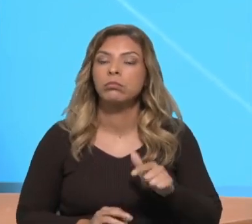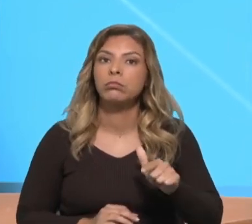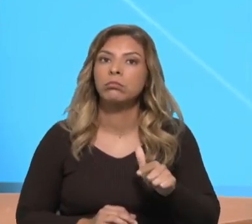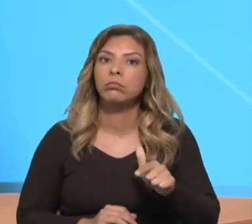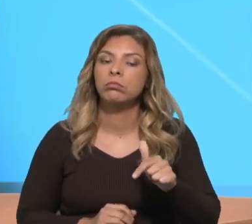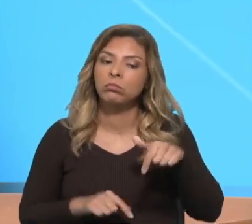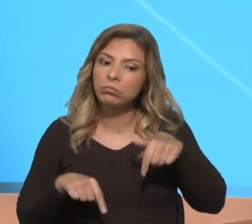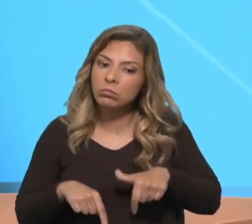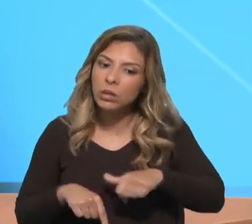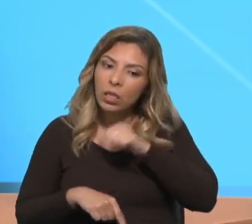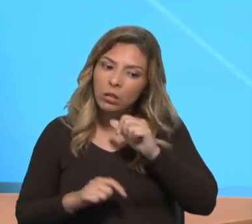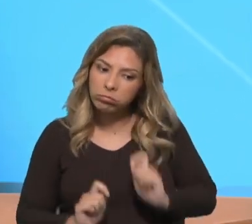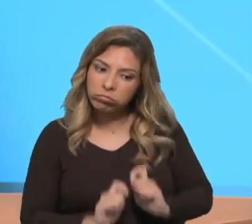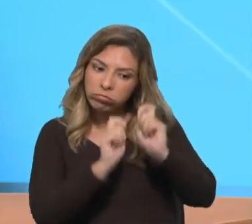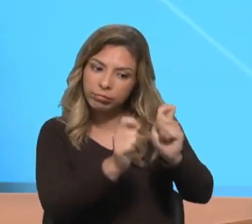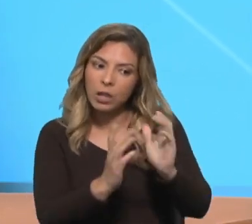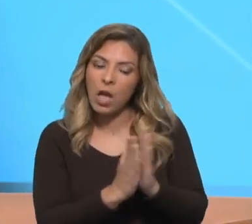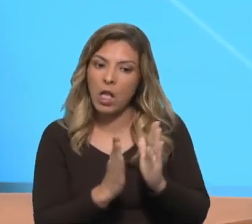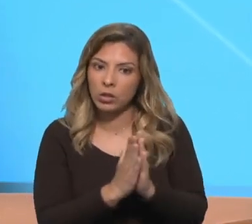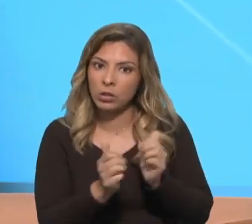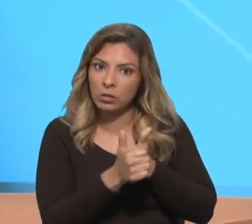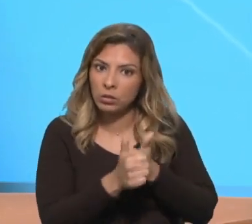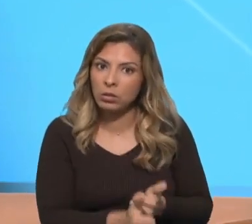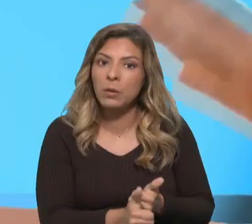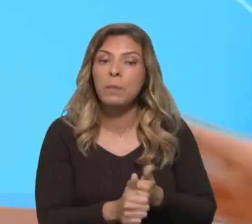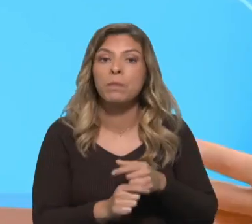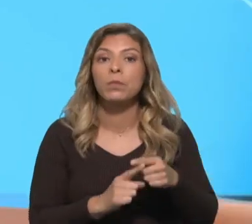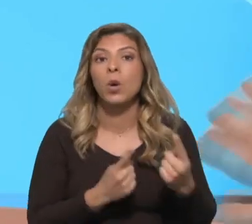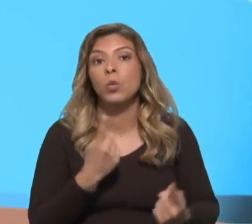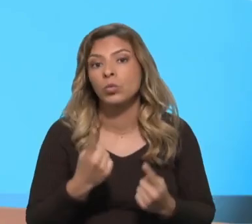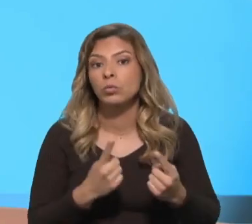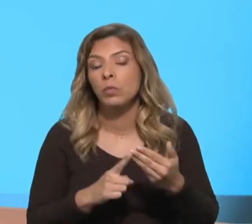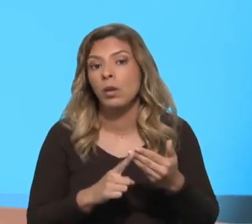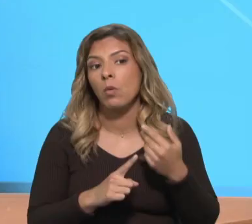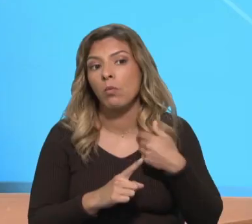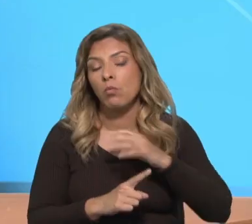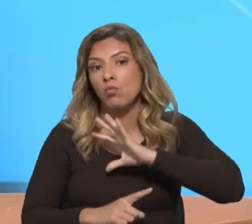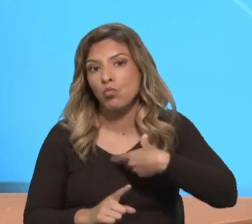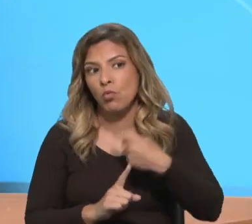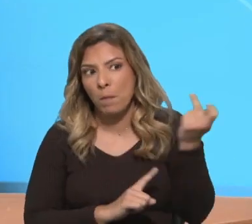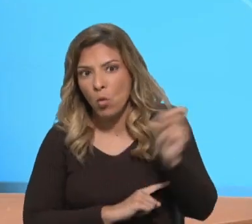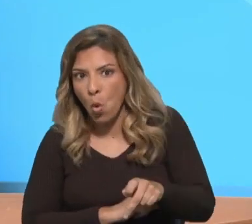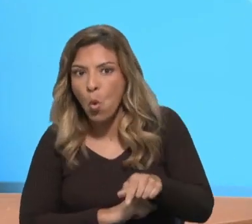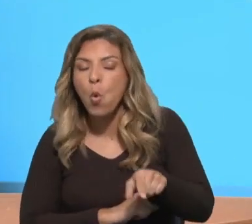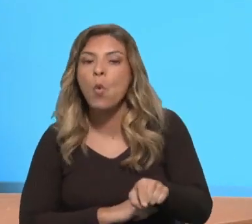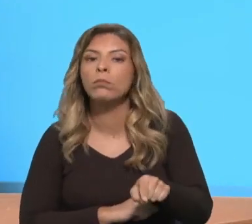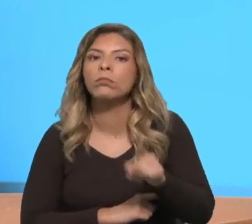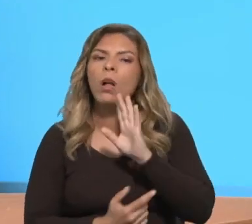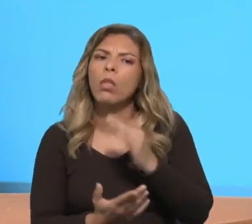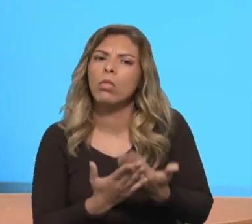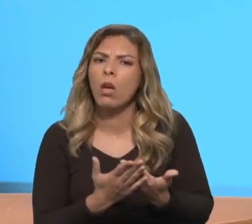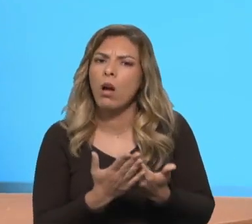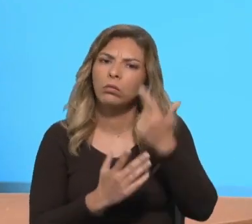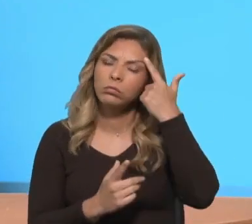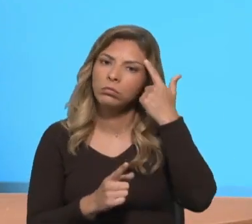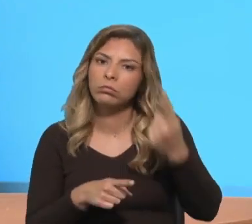hoje, pela atribuição de igrejas àqueles que o Papa, apesar de vir em todo o mundo, atribui a certos prelados dentro